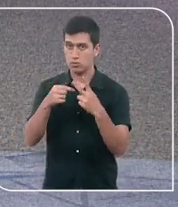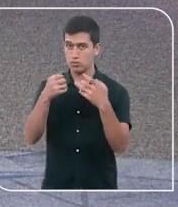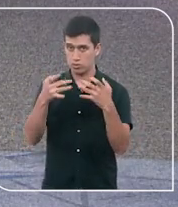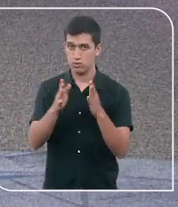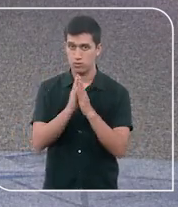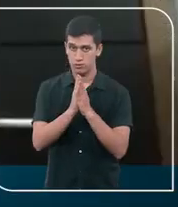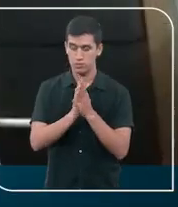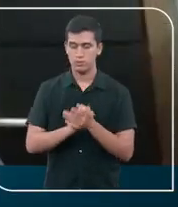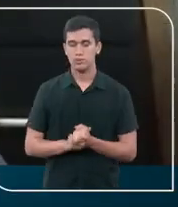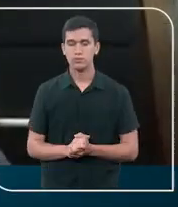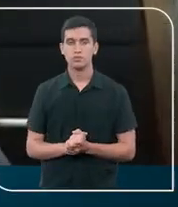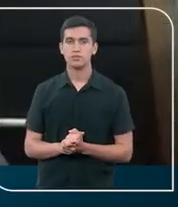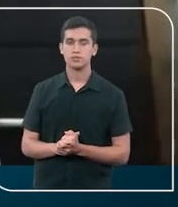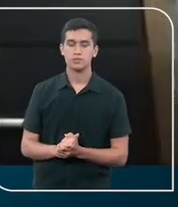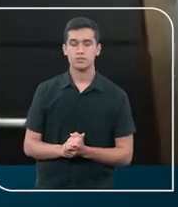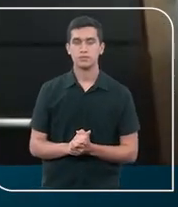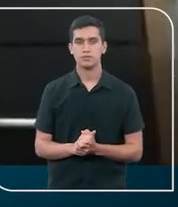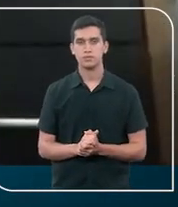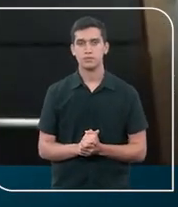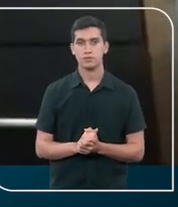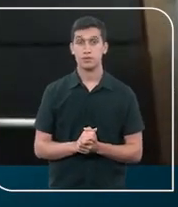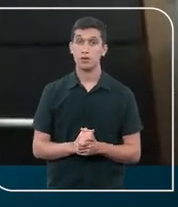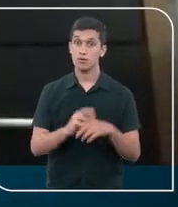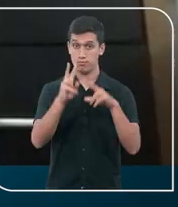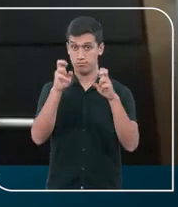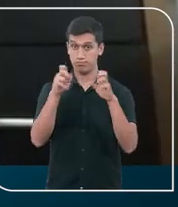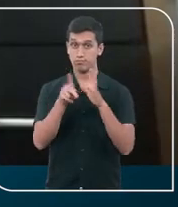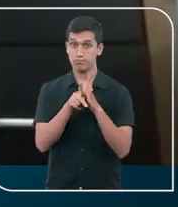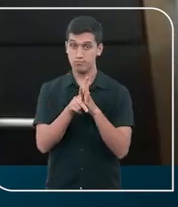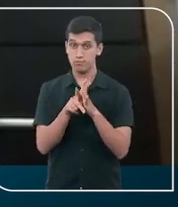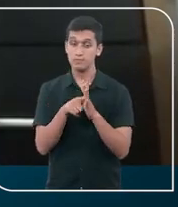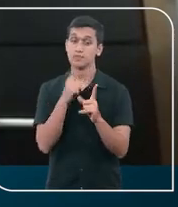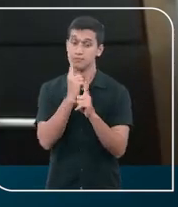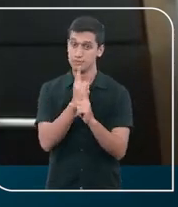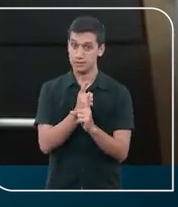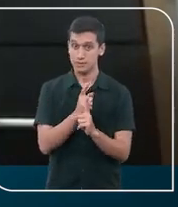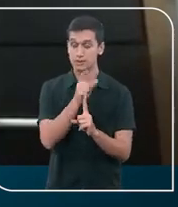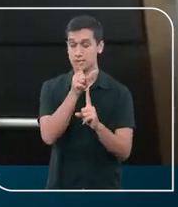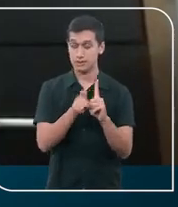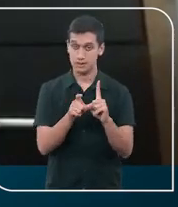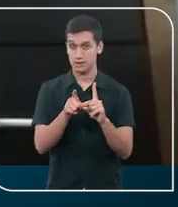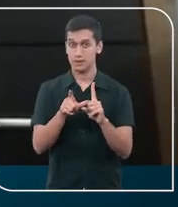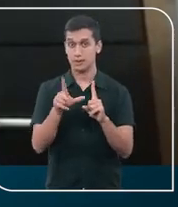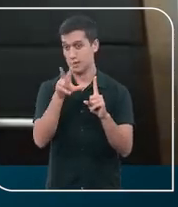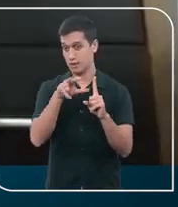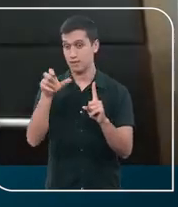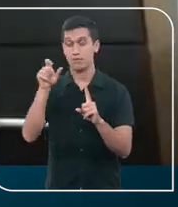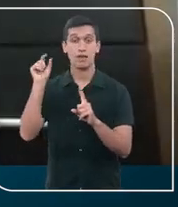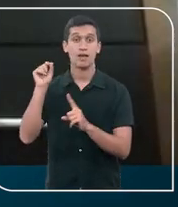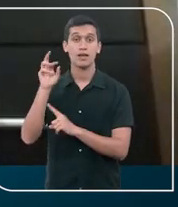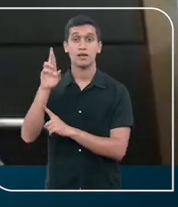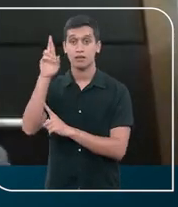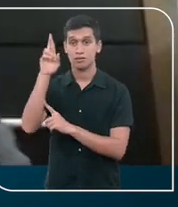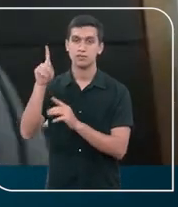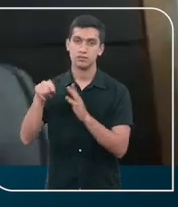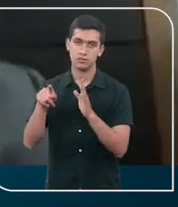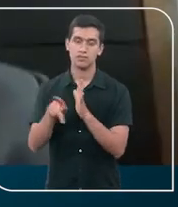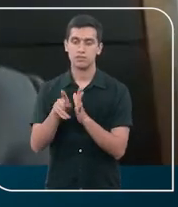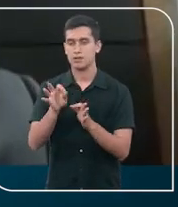Francisco. A questão da personificação é um ponto que já deveria ter sido resolvido pelo direito, né? O